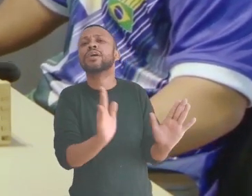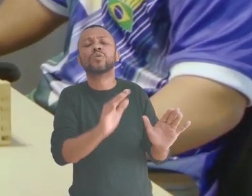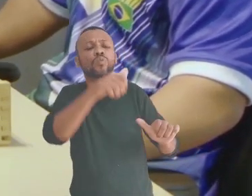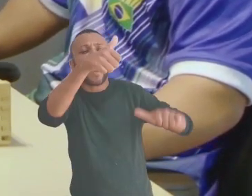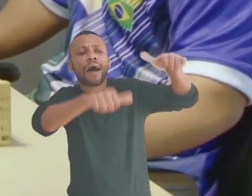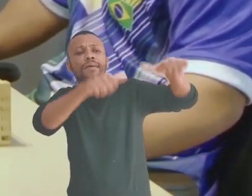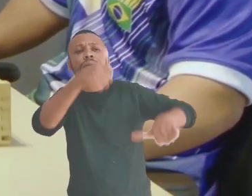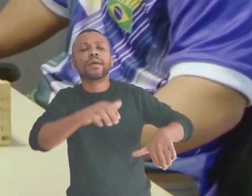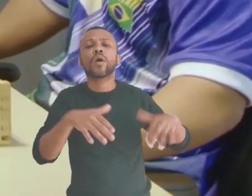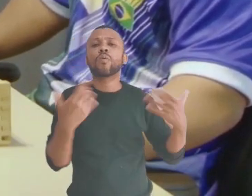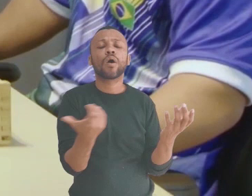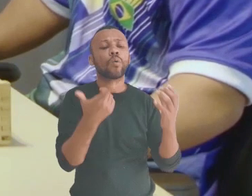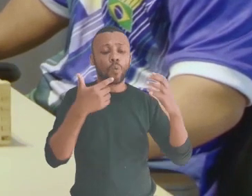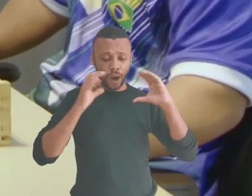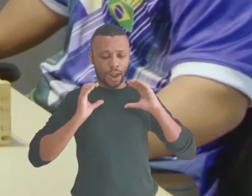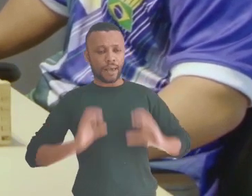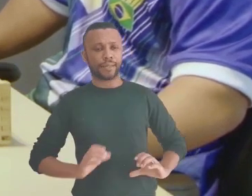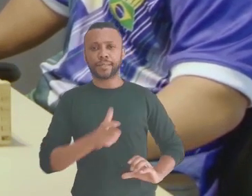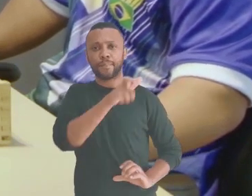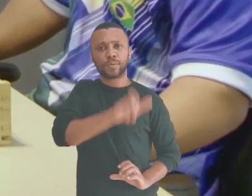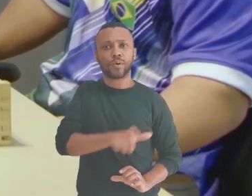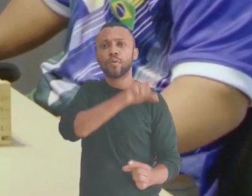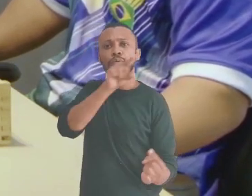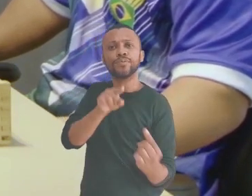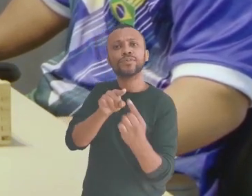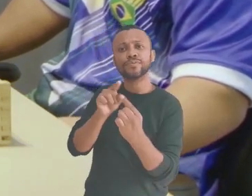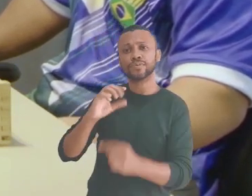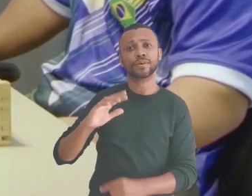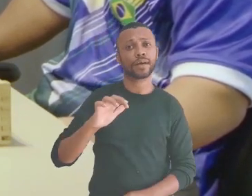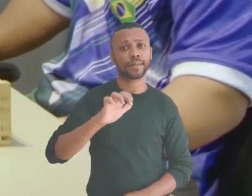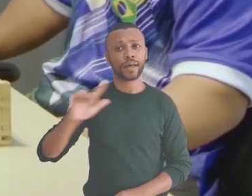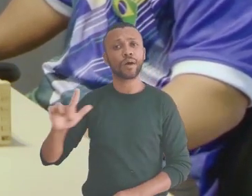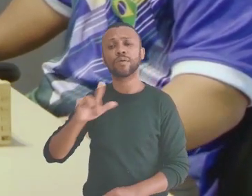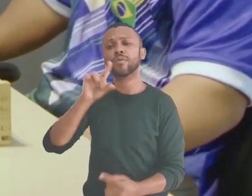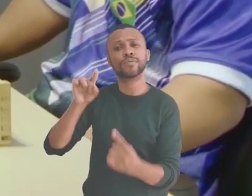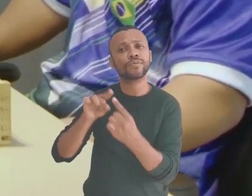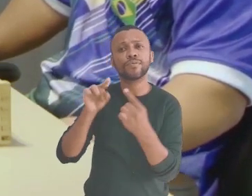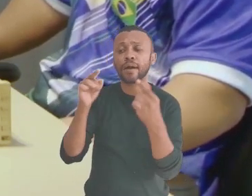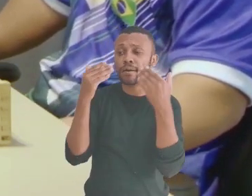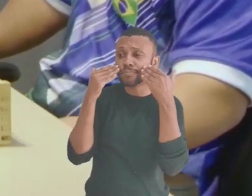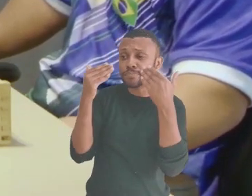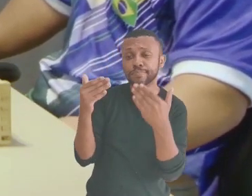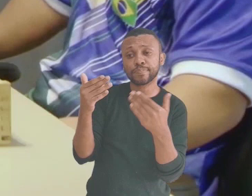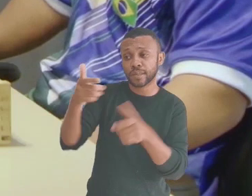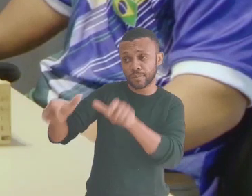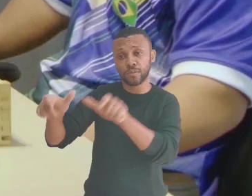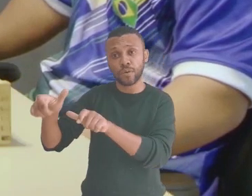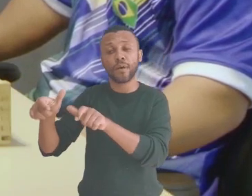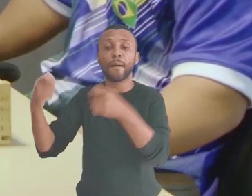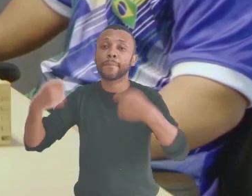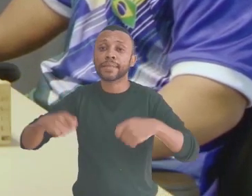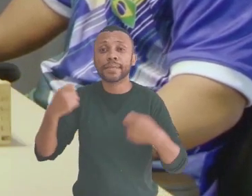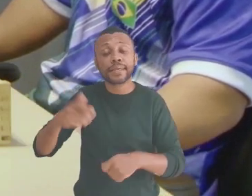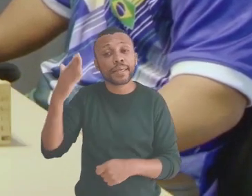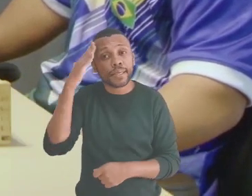do Multi-Inclusão é justamente essa, é fazer com que as pessoas todas vejam que o que nós precisamos é ter respeito e consideração